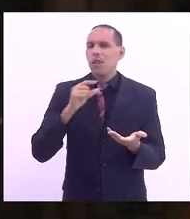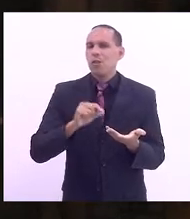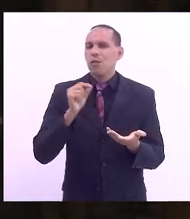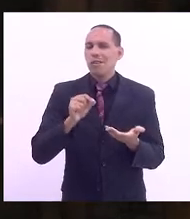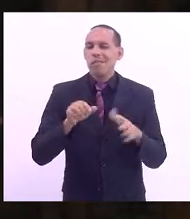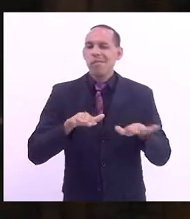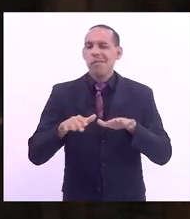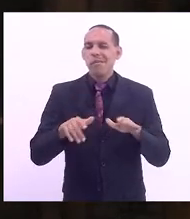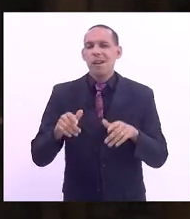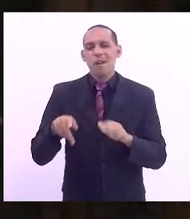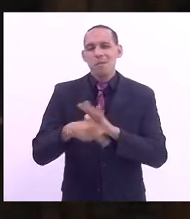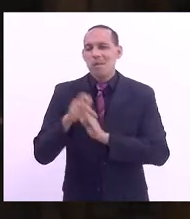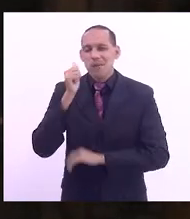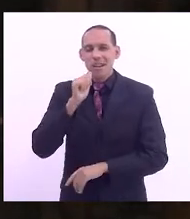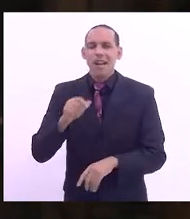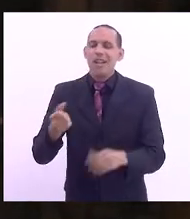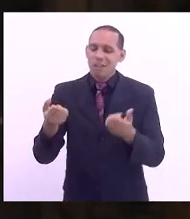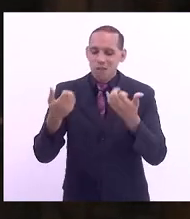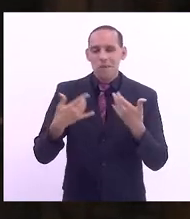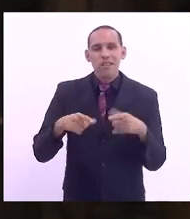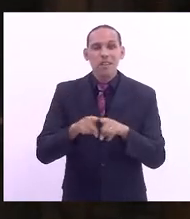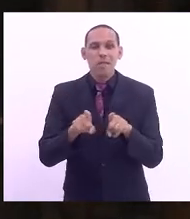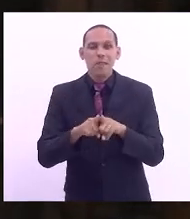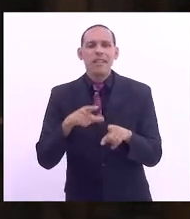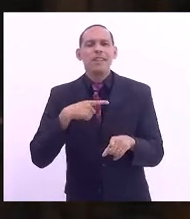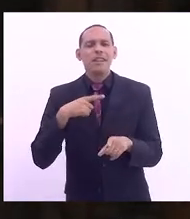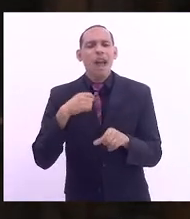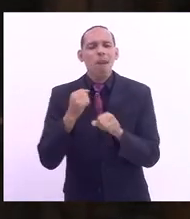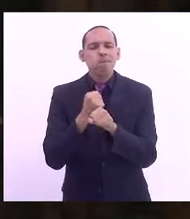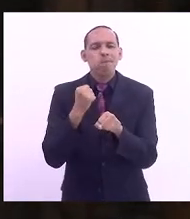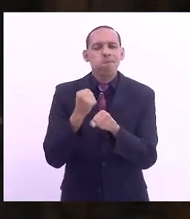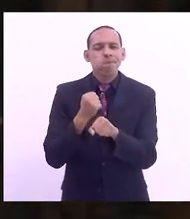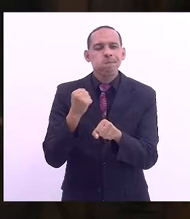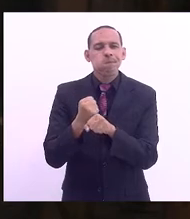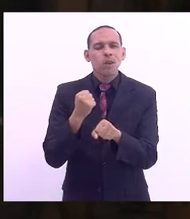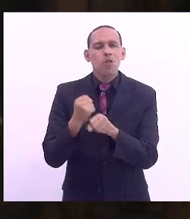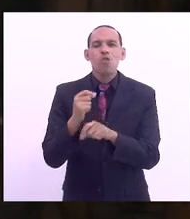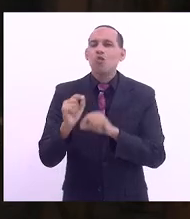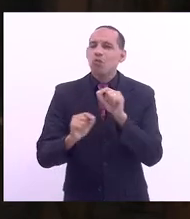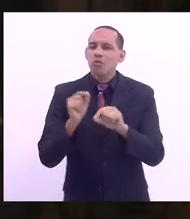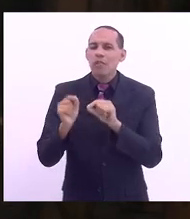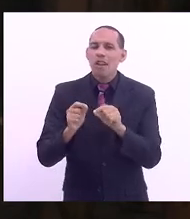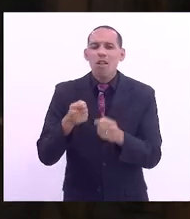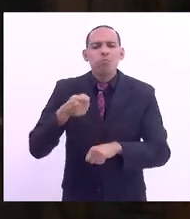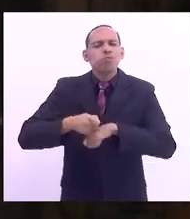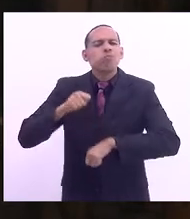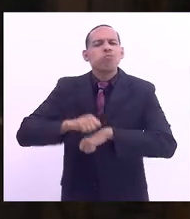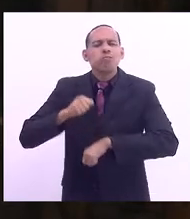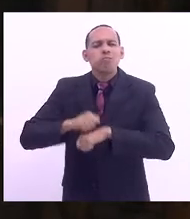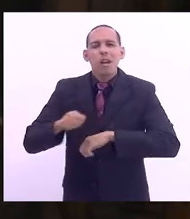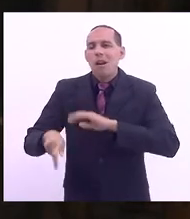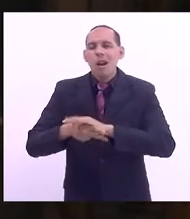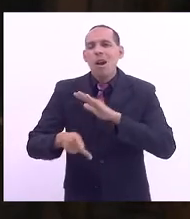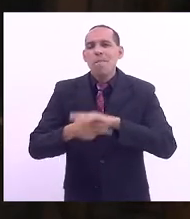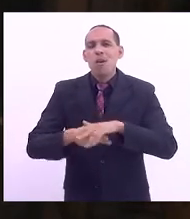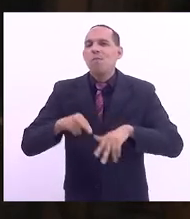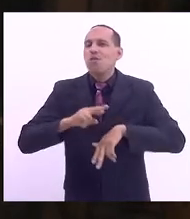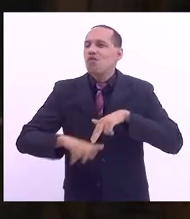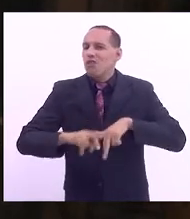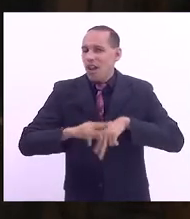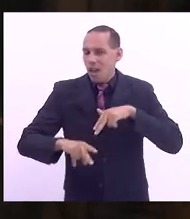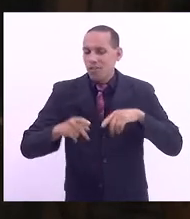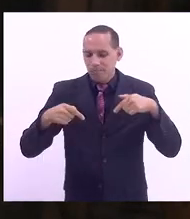movimento de mulheres sempre nos falam, uma construção muito calcificada do gênero na nossa